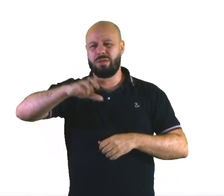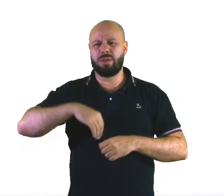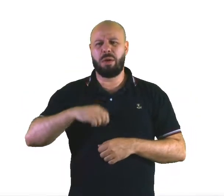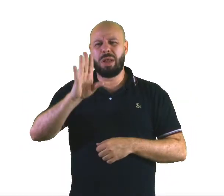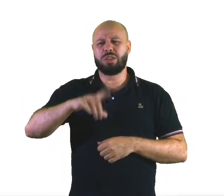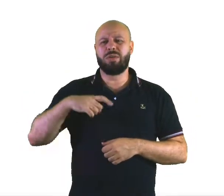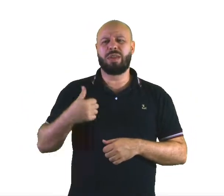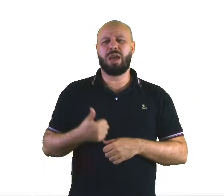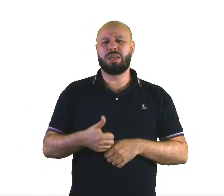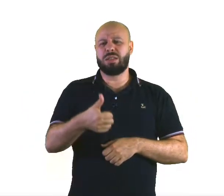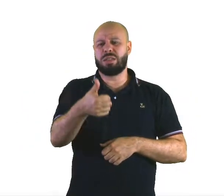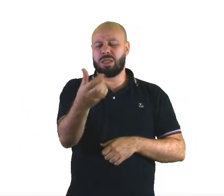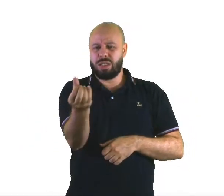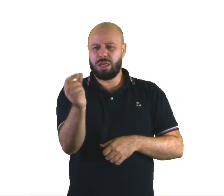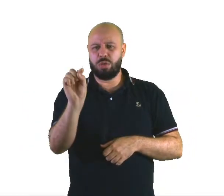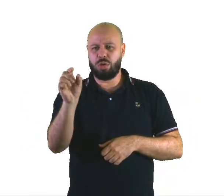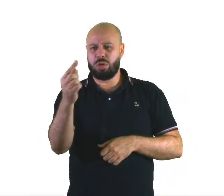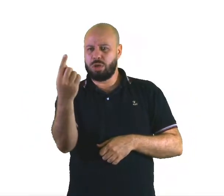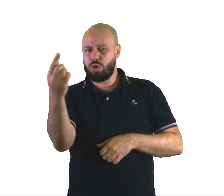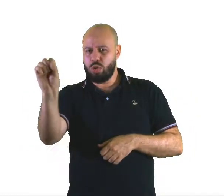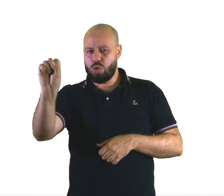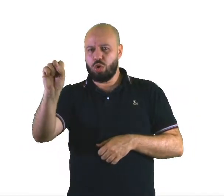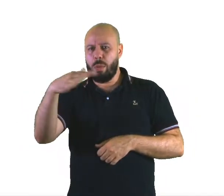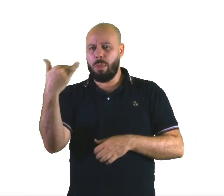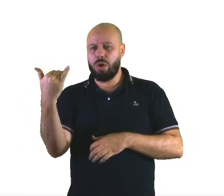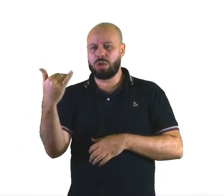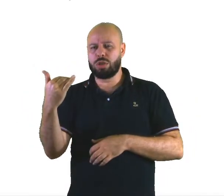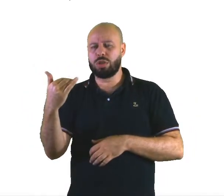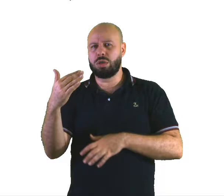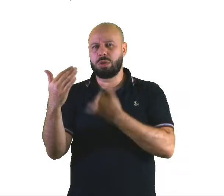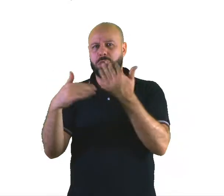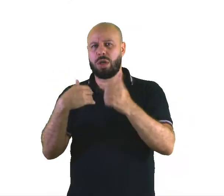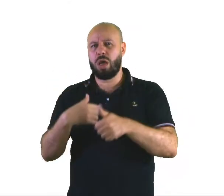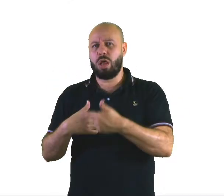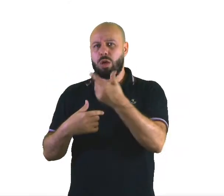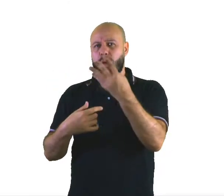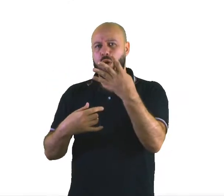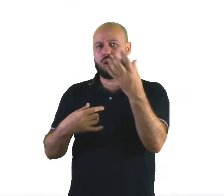tem 16,18 mil mortes e